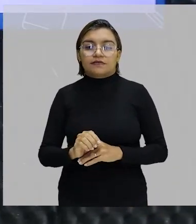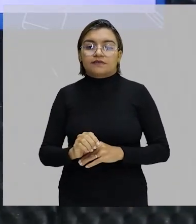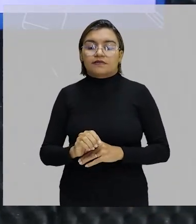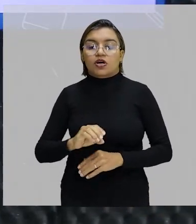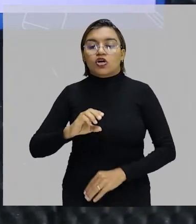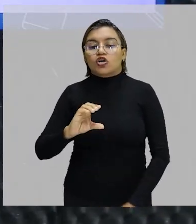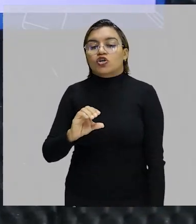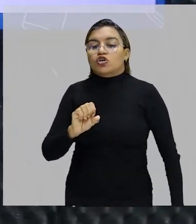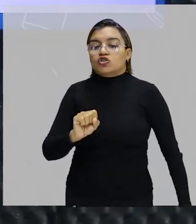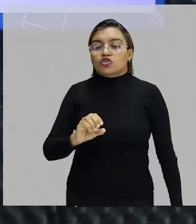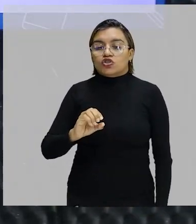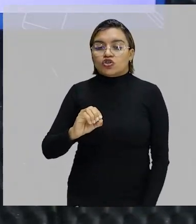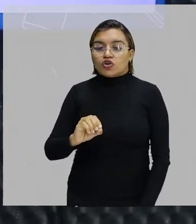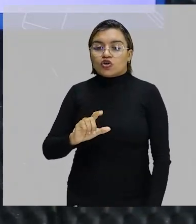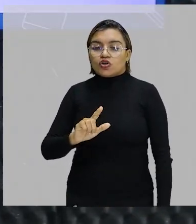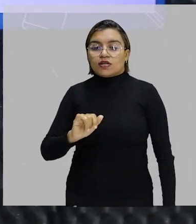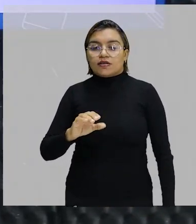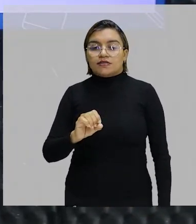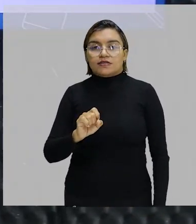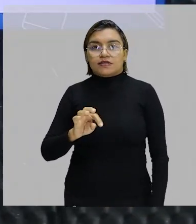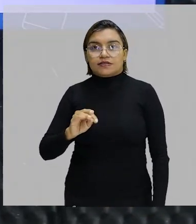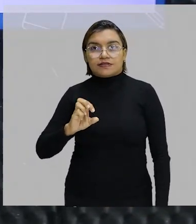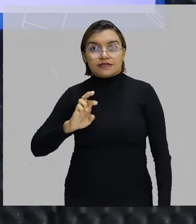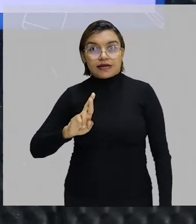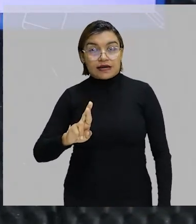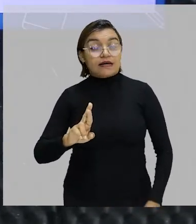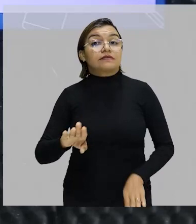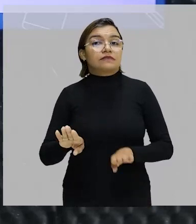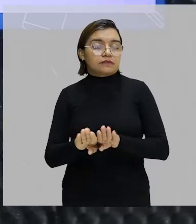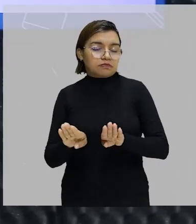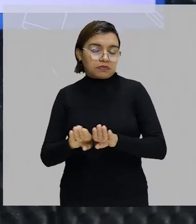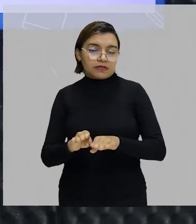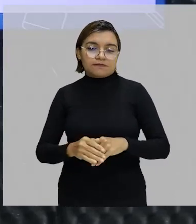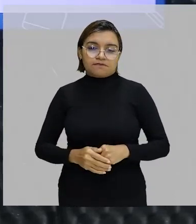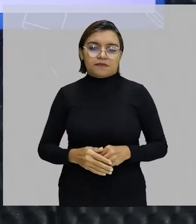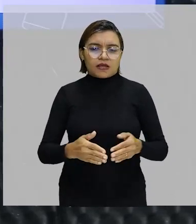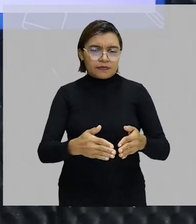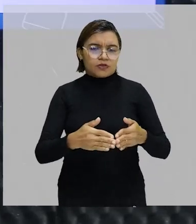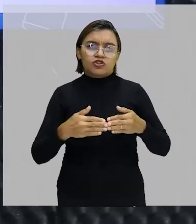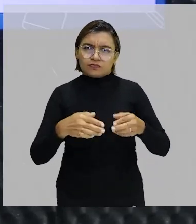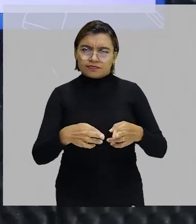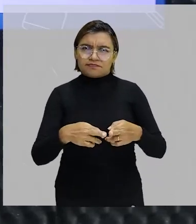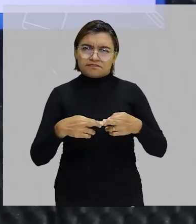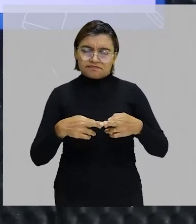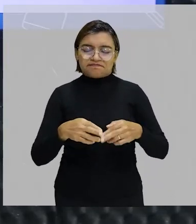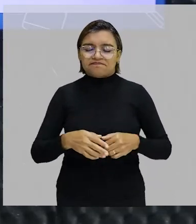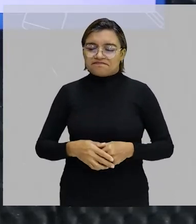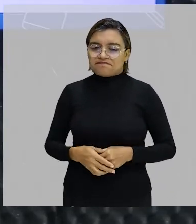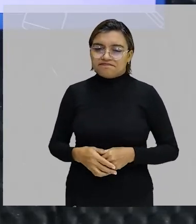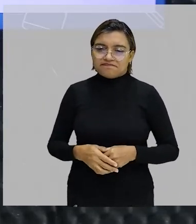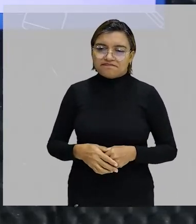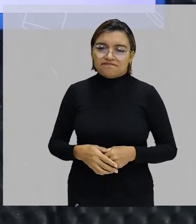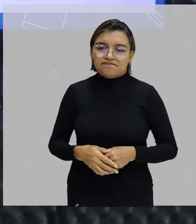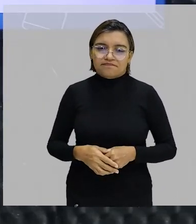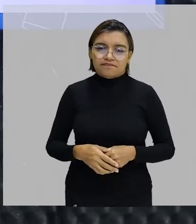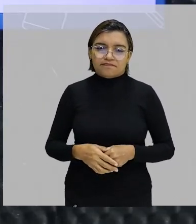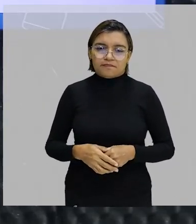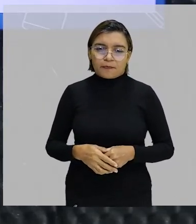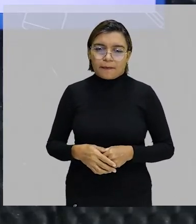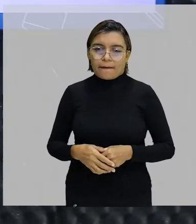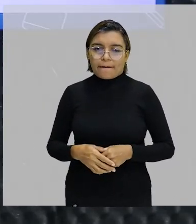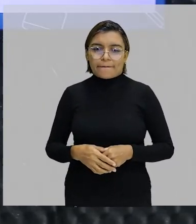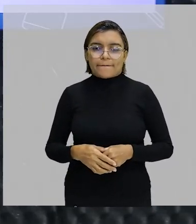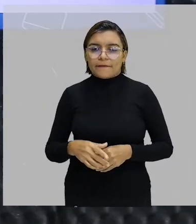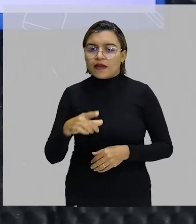Então, requerimento de requerer, de querer, de solicitar. Então, isso aí já está entendido. Tudo bem.